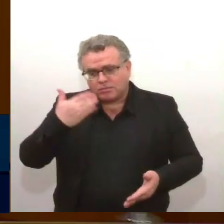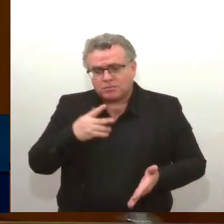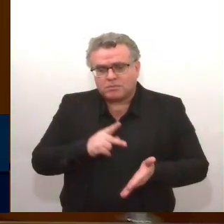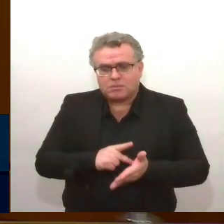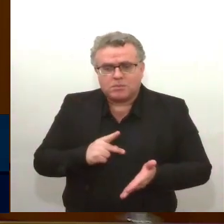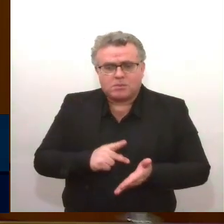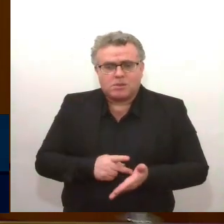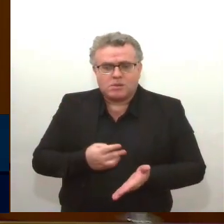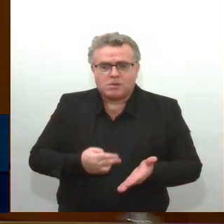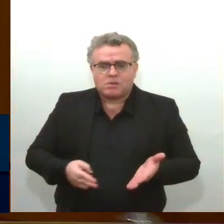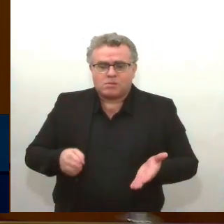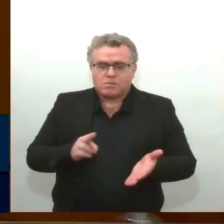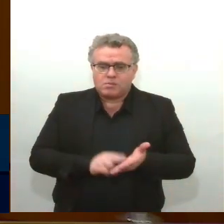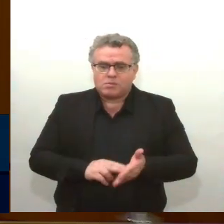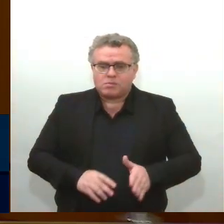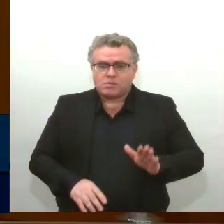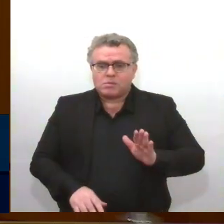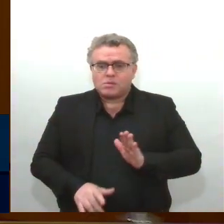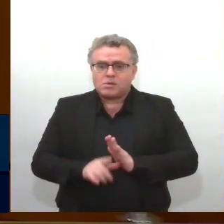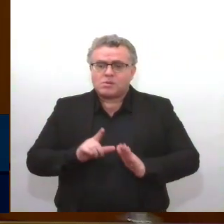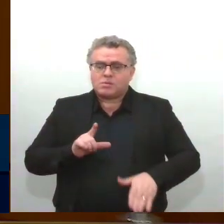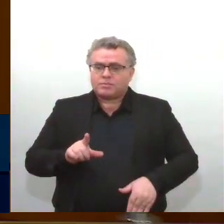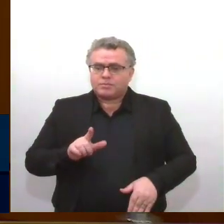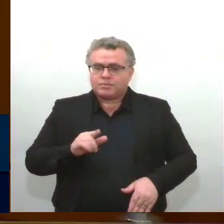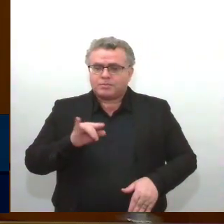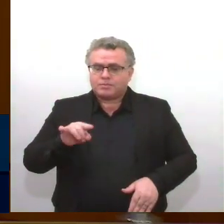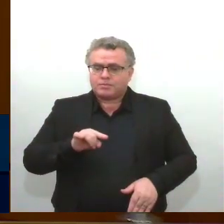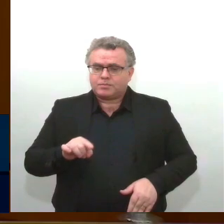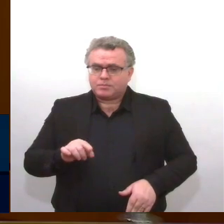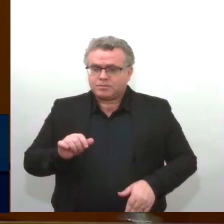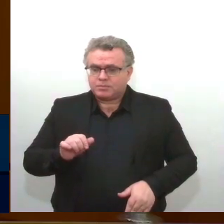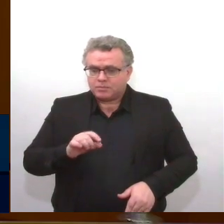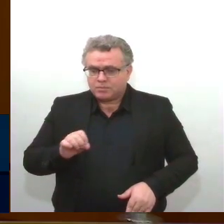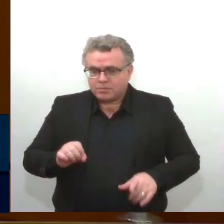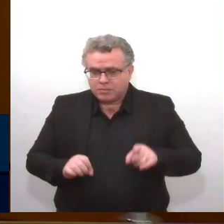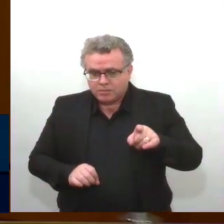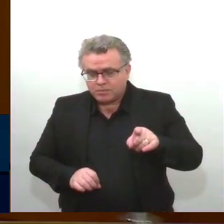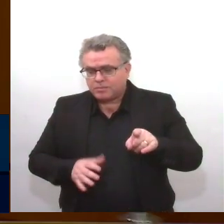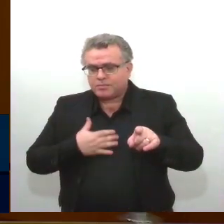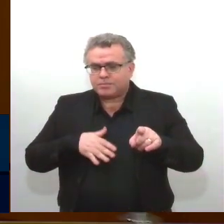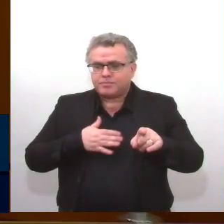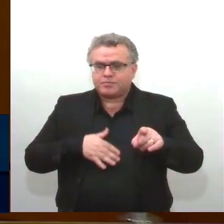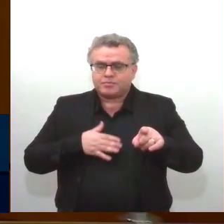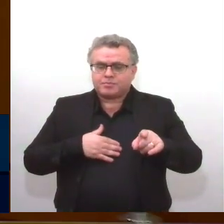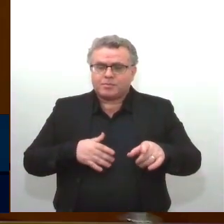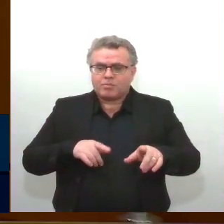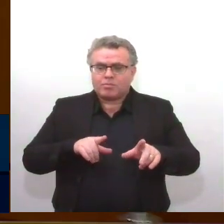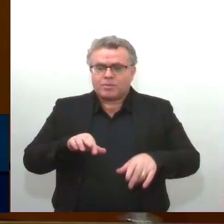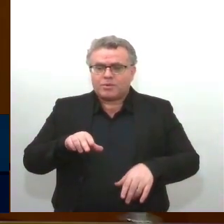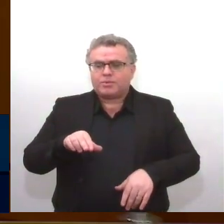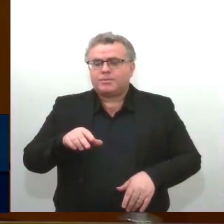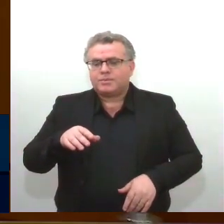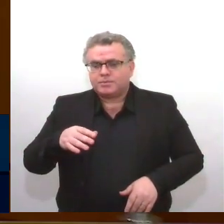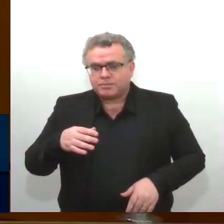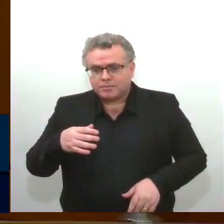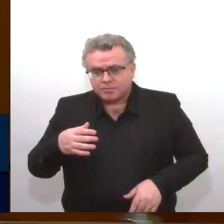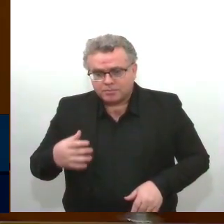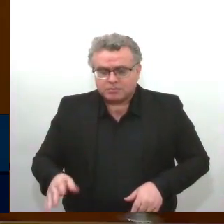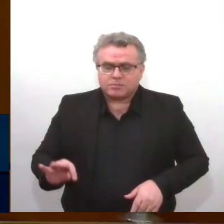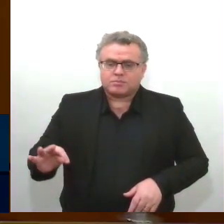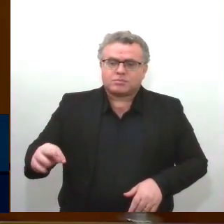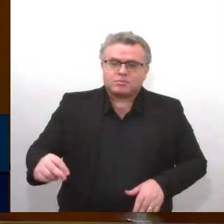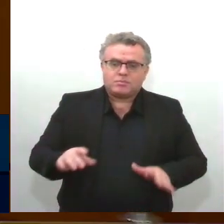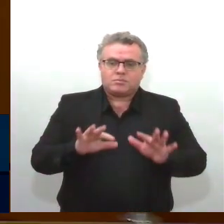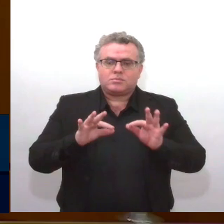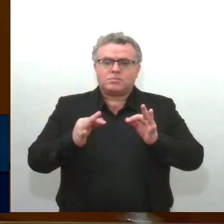de agradecer também a meu pai Antônio Passo a minha mãe Regina passoa meu irmão Ângelo a todas as pessoas que estavam comigo de manhã de tarde e